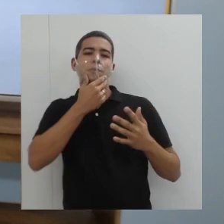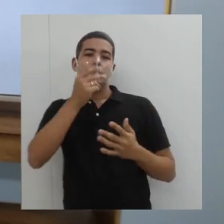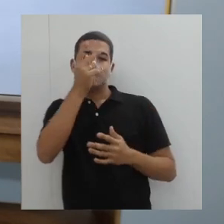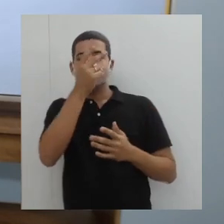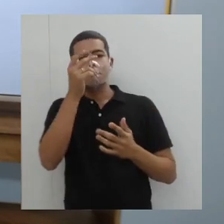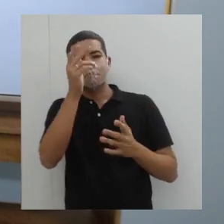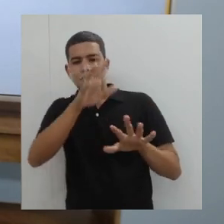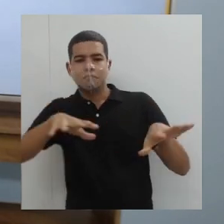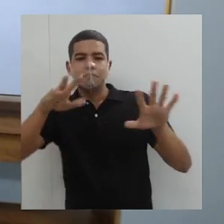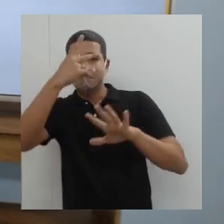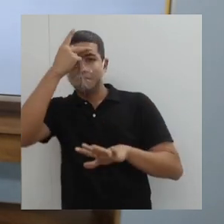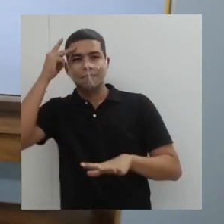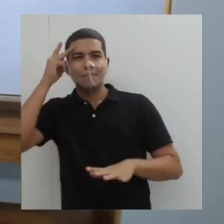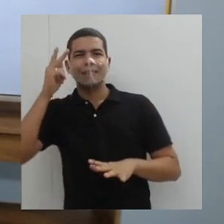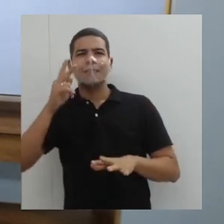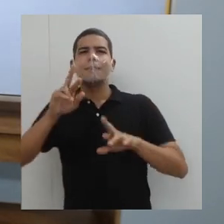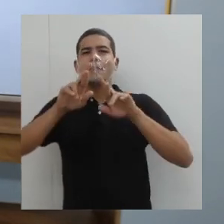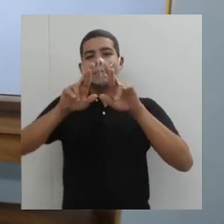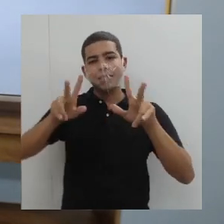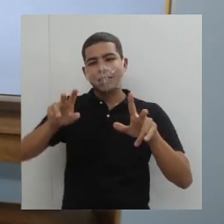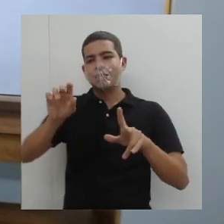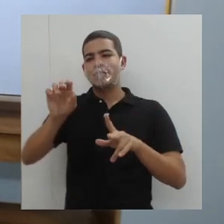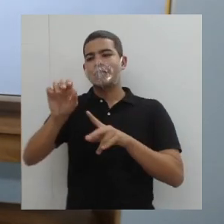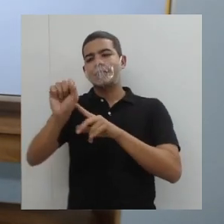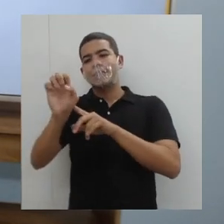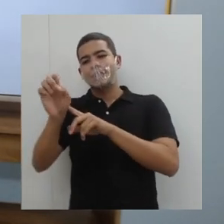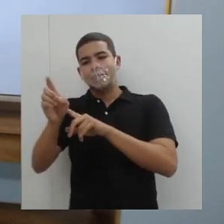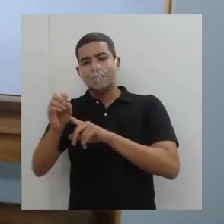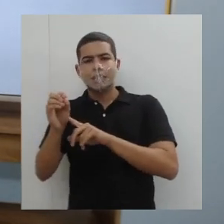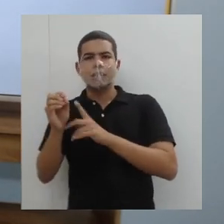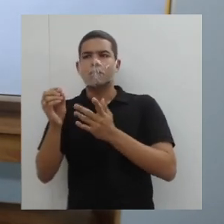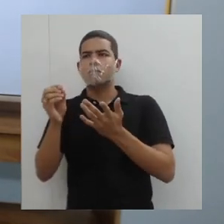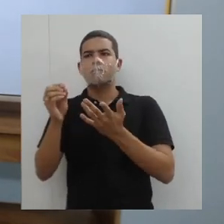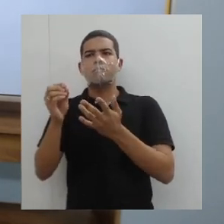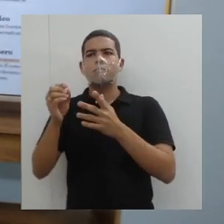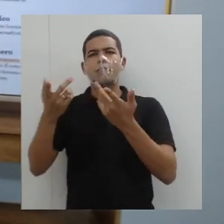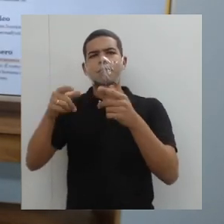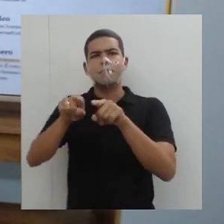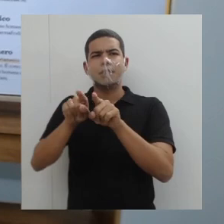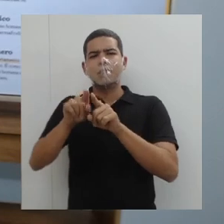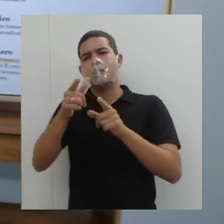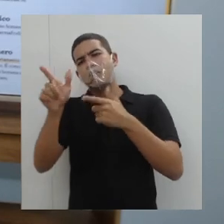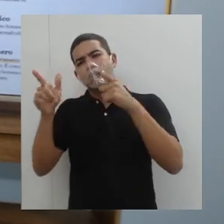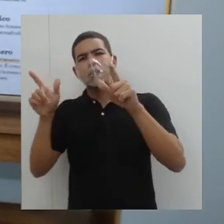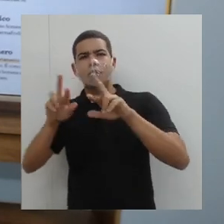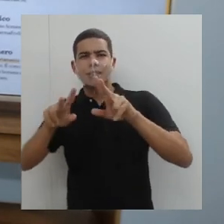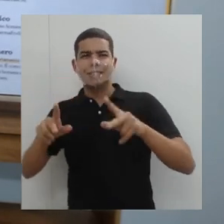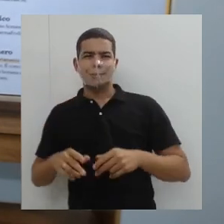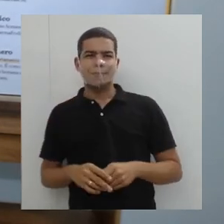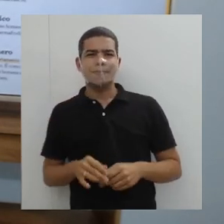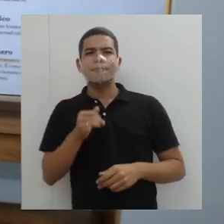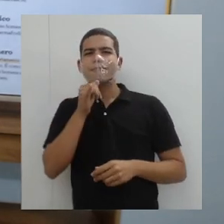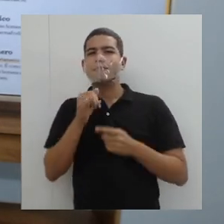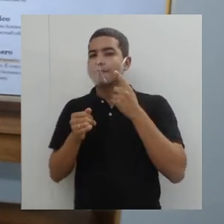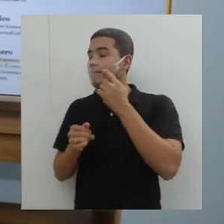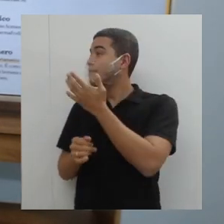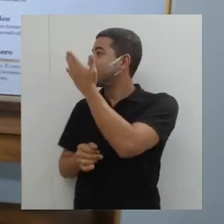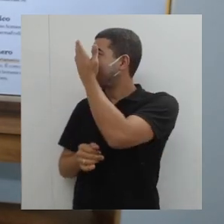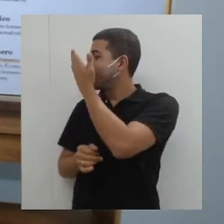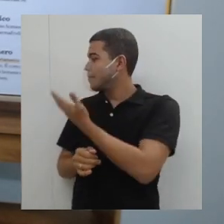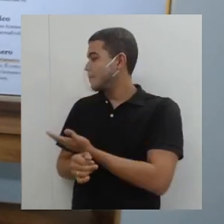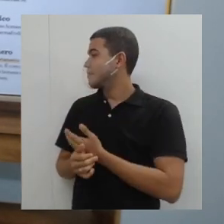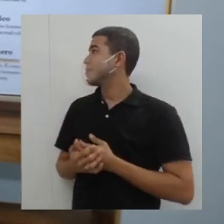precisa saber qual é a diferença entre sexo e sexualidade e a diferença de gênero, tá certo? E aí eu trago aquela velha